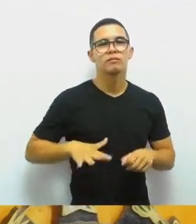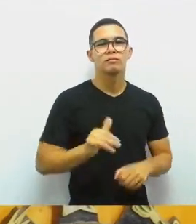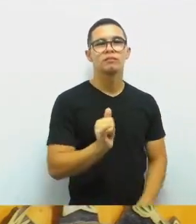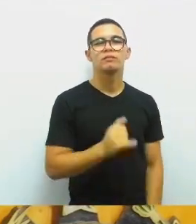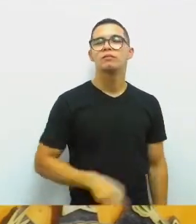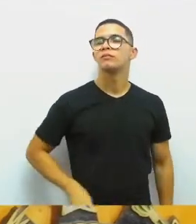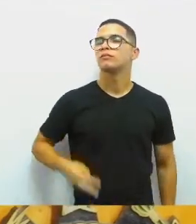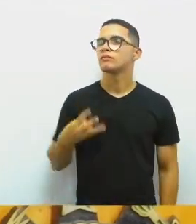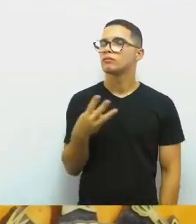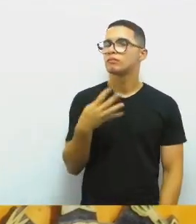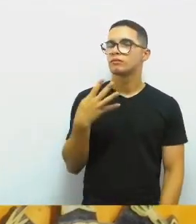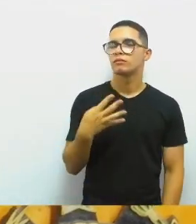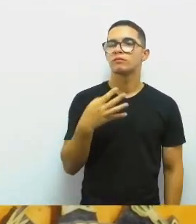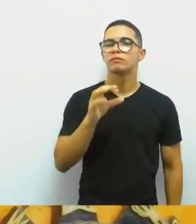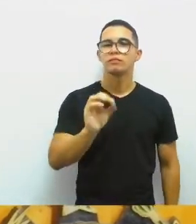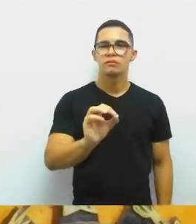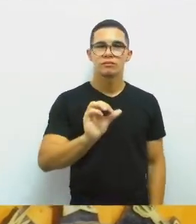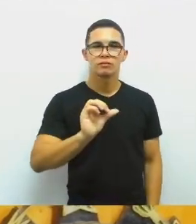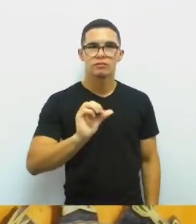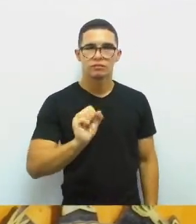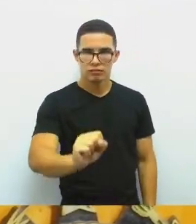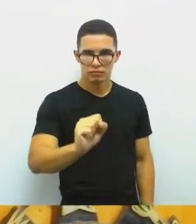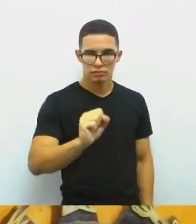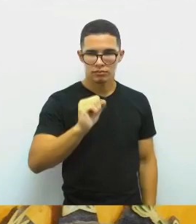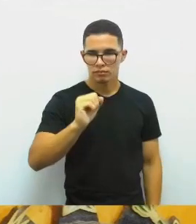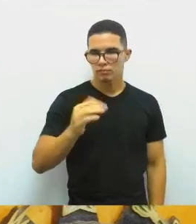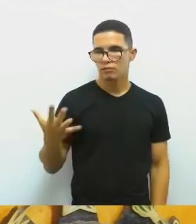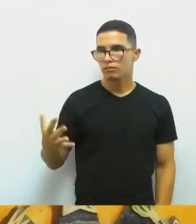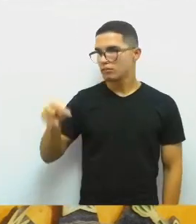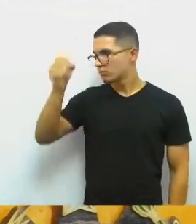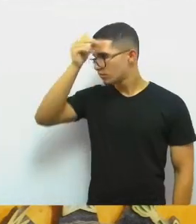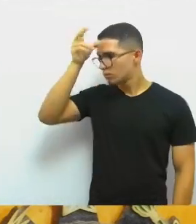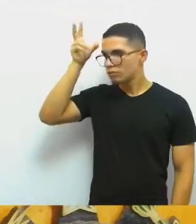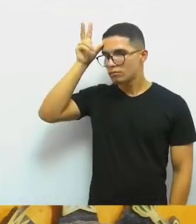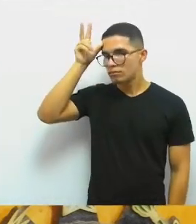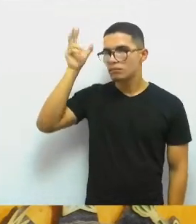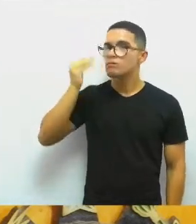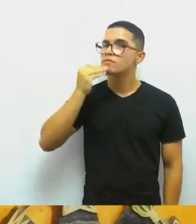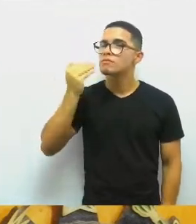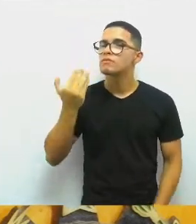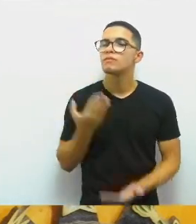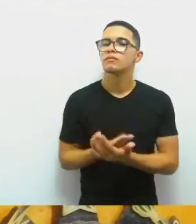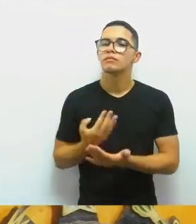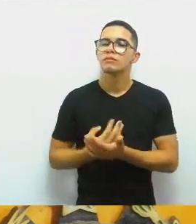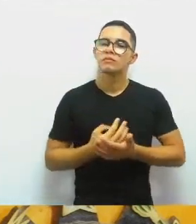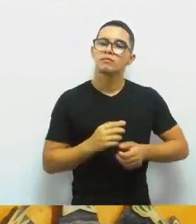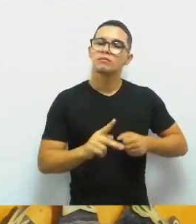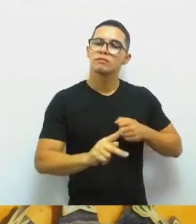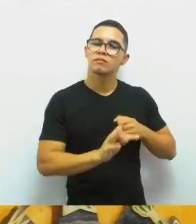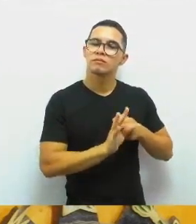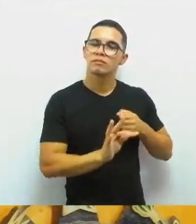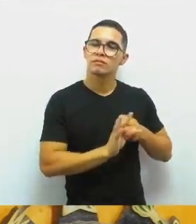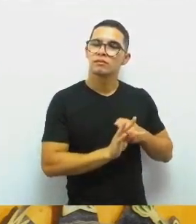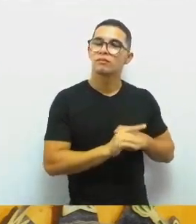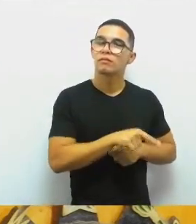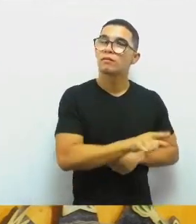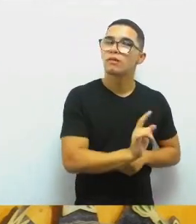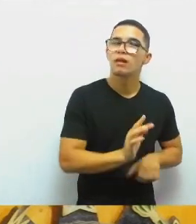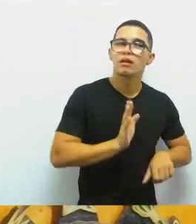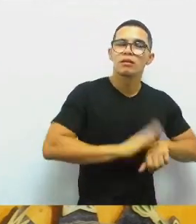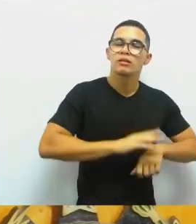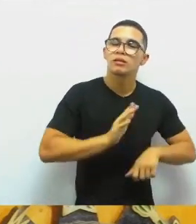Indicação 3408, indicando ao prefeito municipal um estudo de viabilidade técnica para instalação de